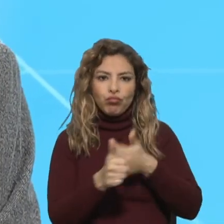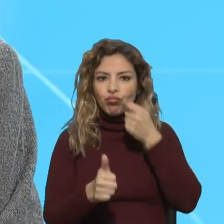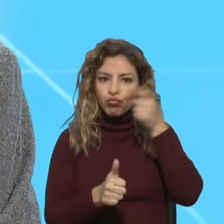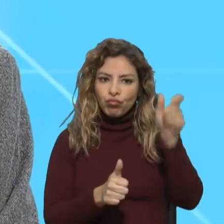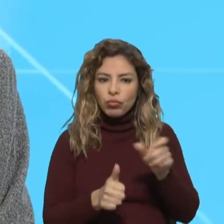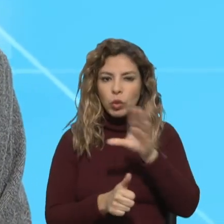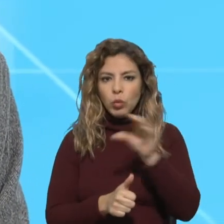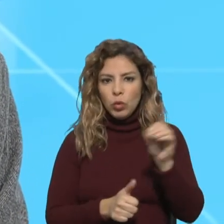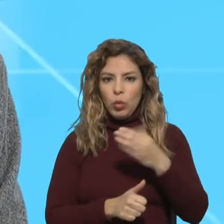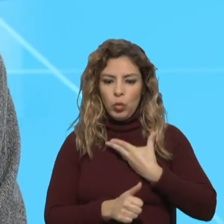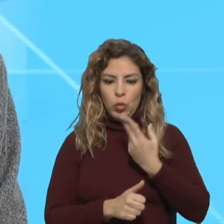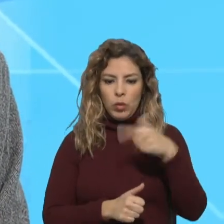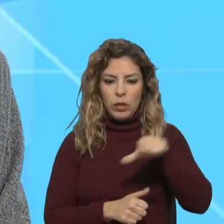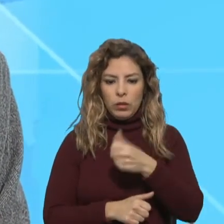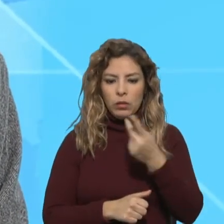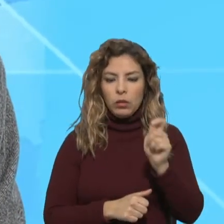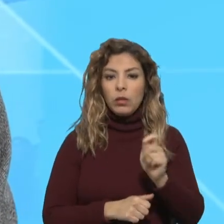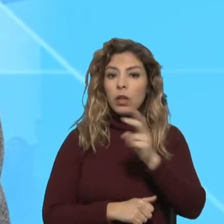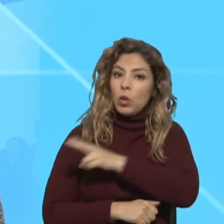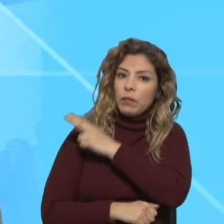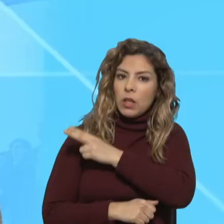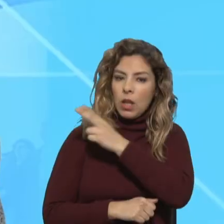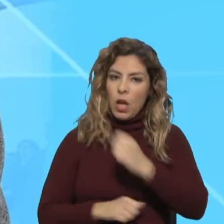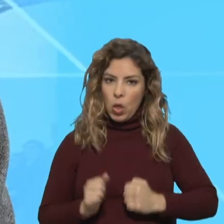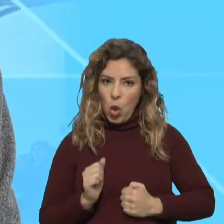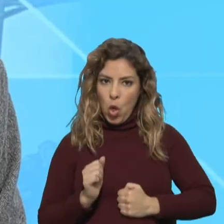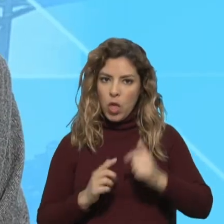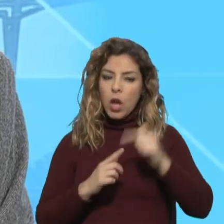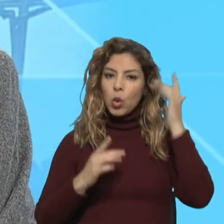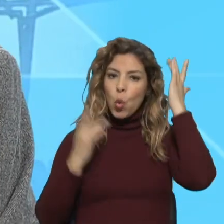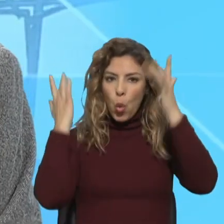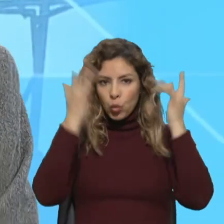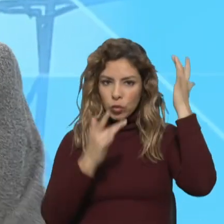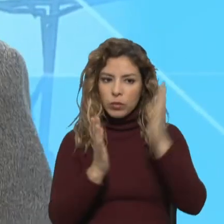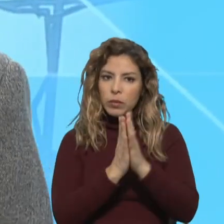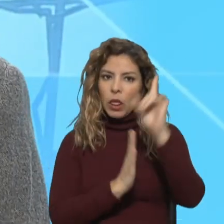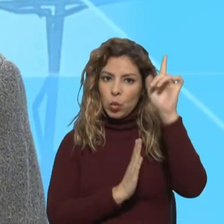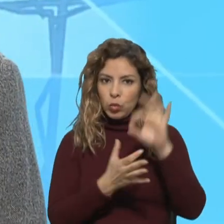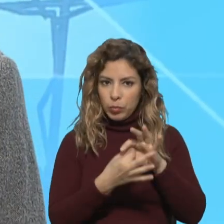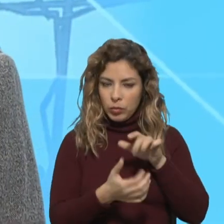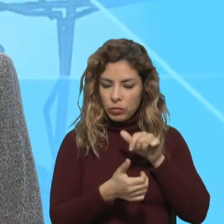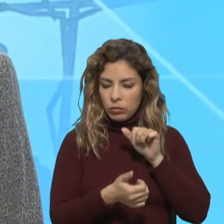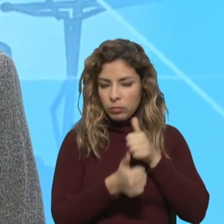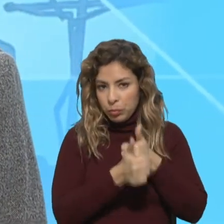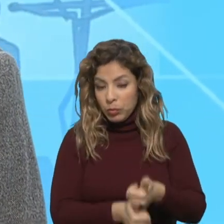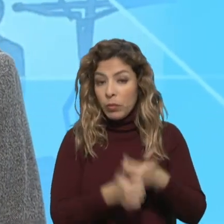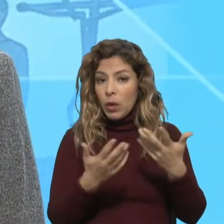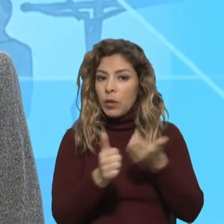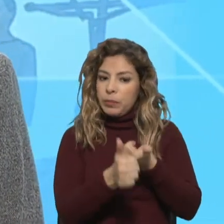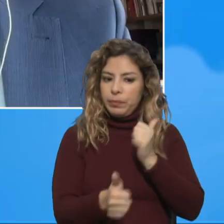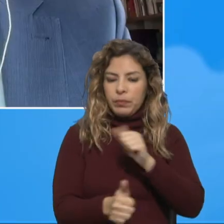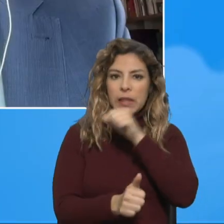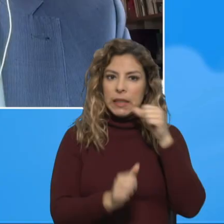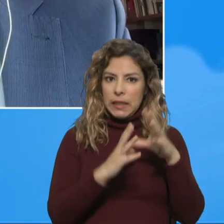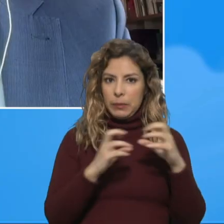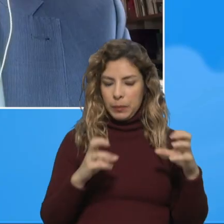da Faculdade de Teologia da Universidade Católica Portuguesa, que está connosco através de plataforma